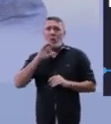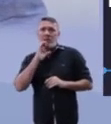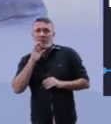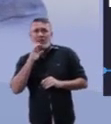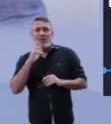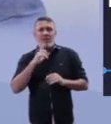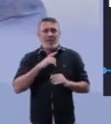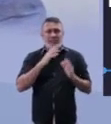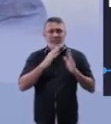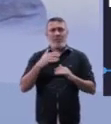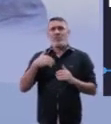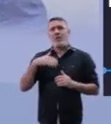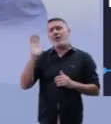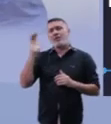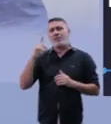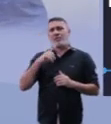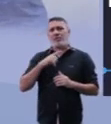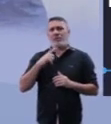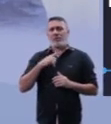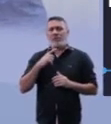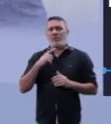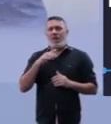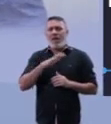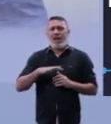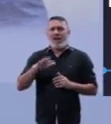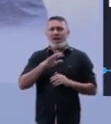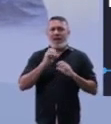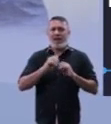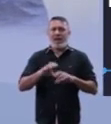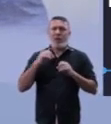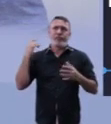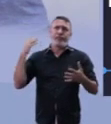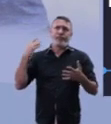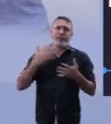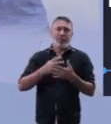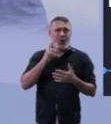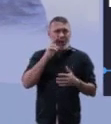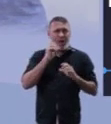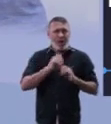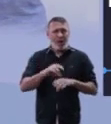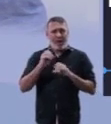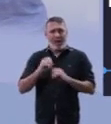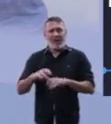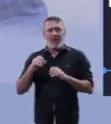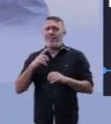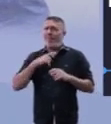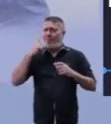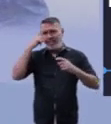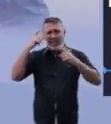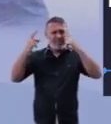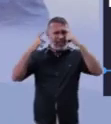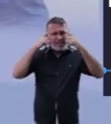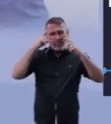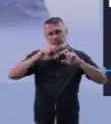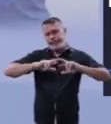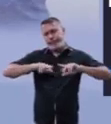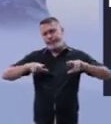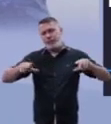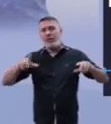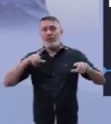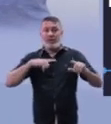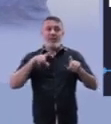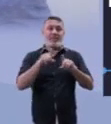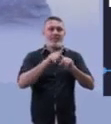do conhecimento, nós já trabalhamos mais de 30 das nossas aulas. Então começa a olhar desde a primeira aula até hoje, é muita